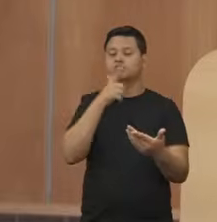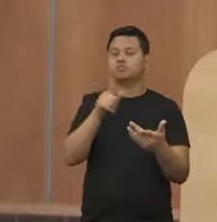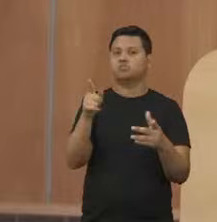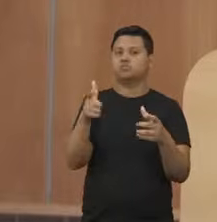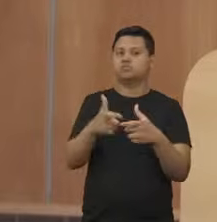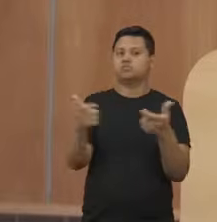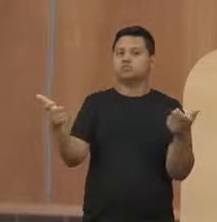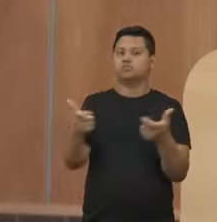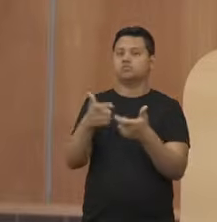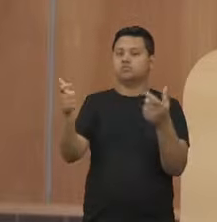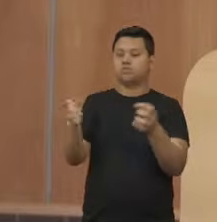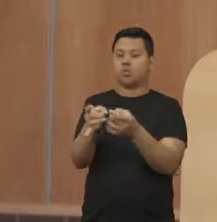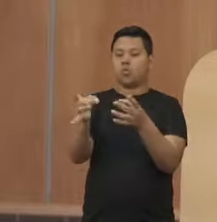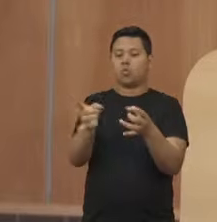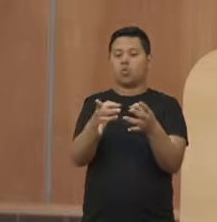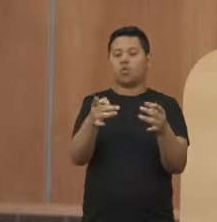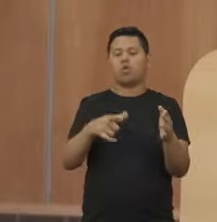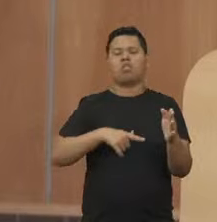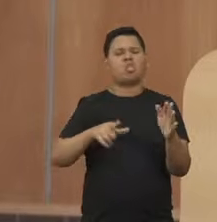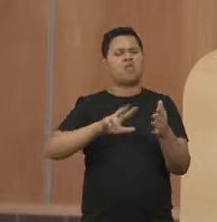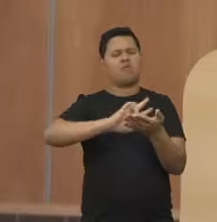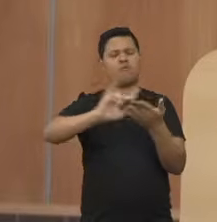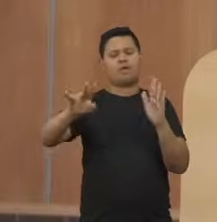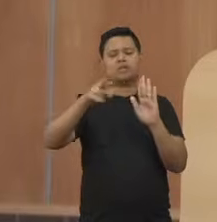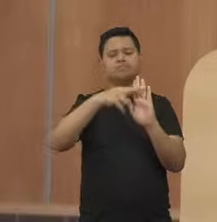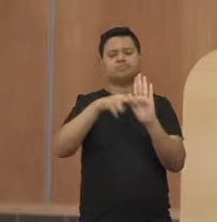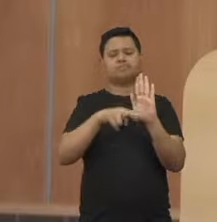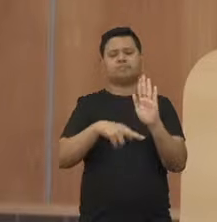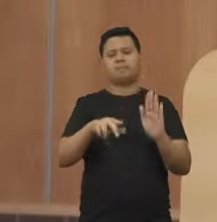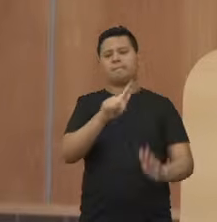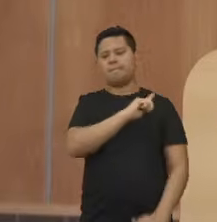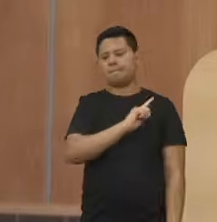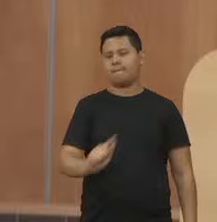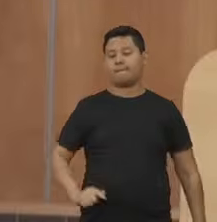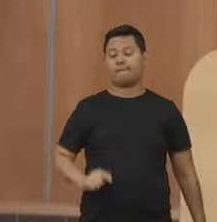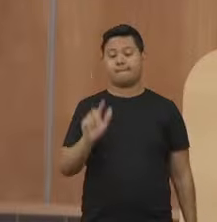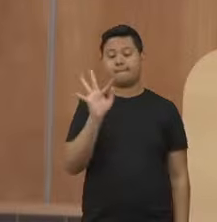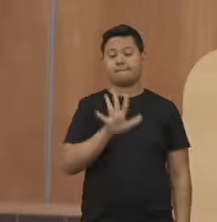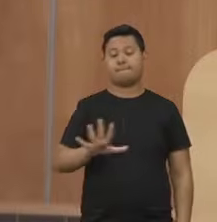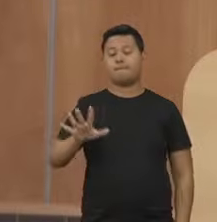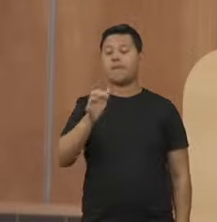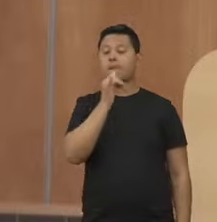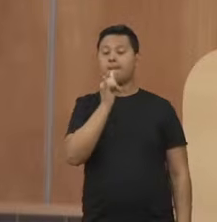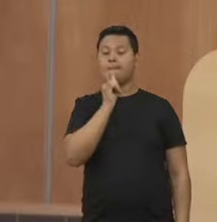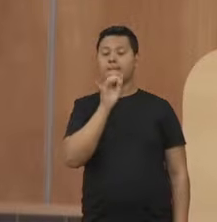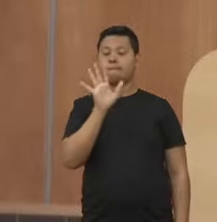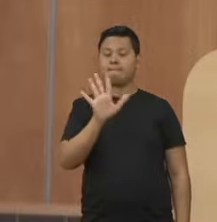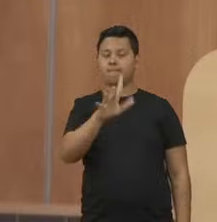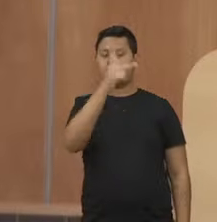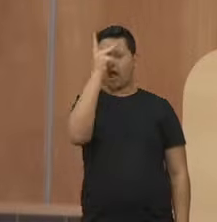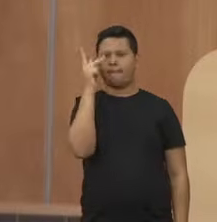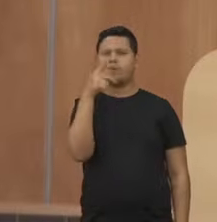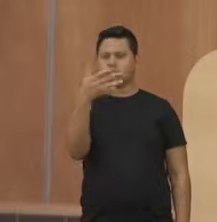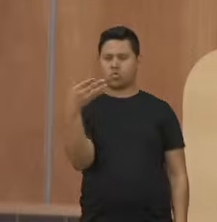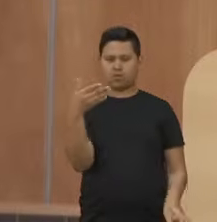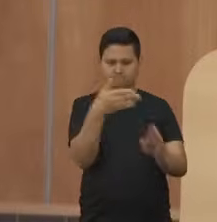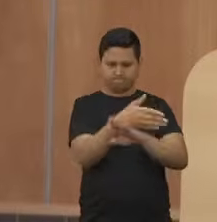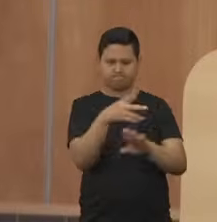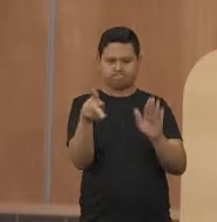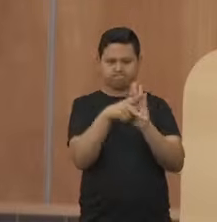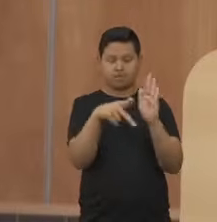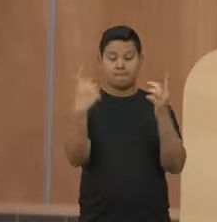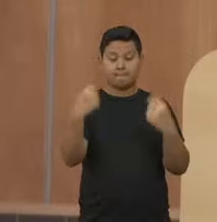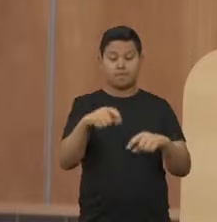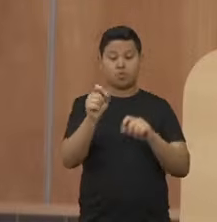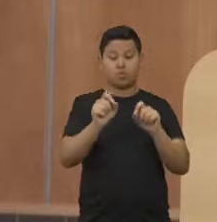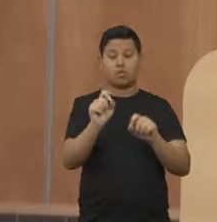local. Existe uma série de requisitos que o governo federal coloca, que a pessoa, por exemplo, para fazer parte desse programa aqui, ela tem